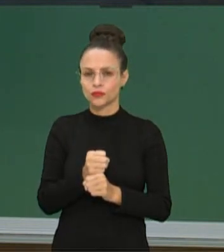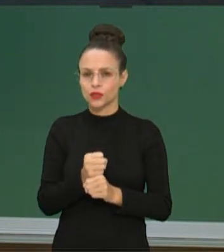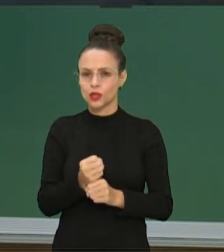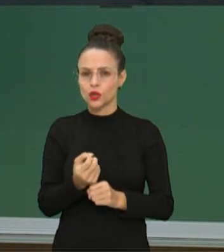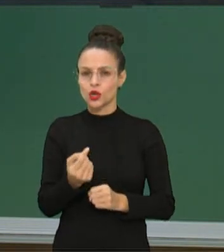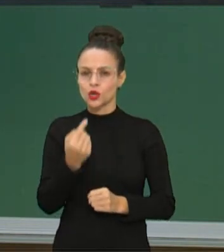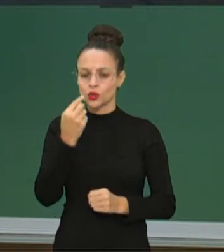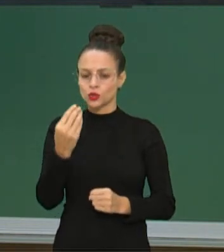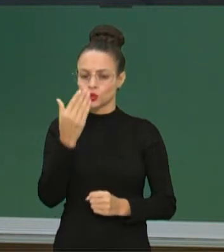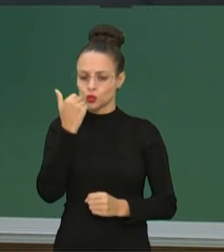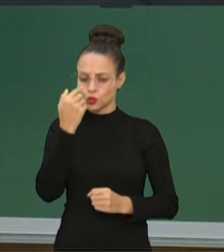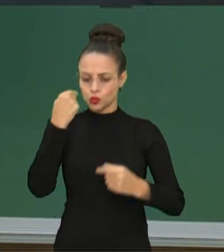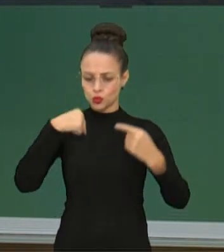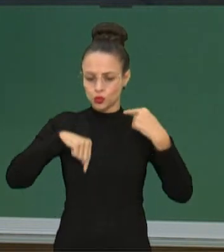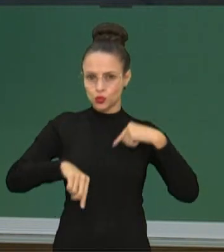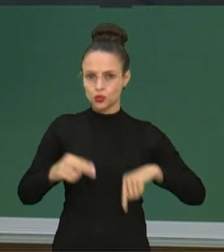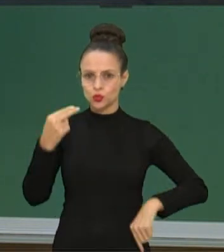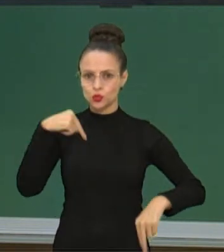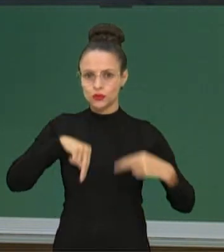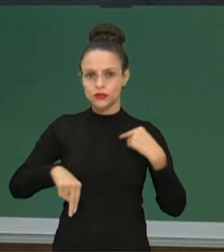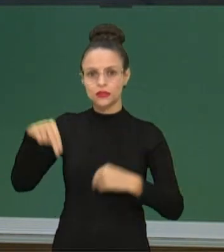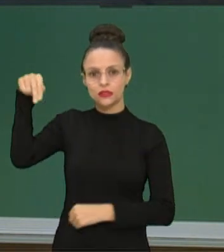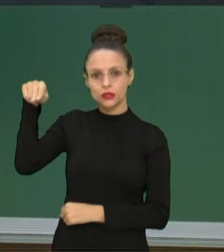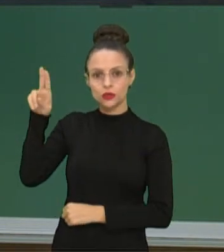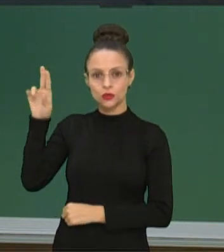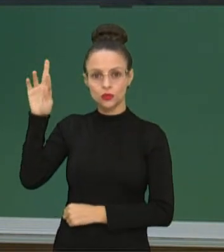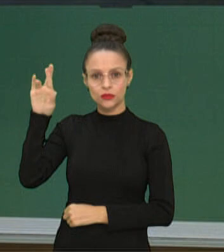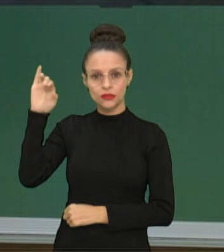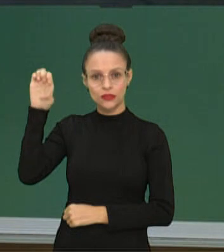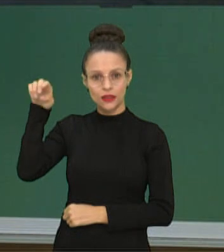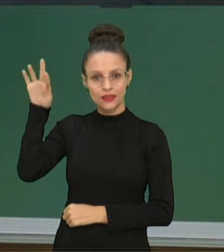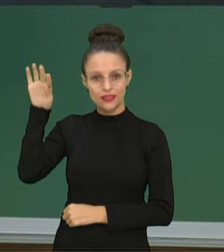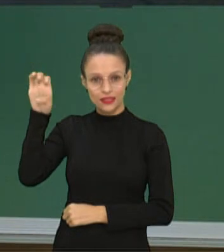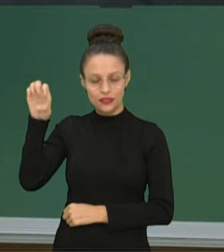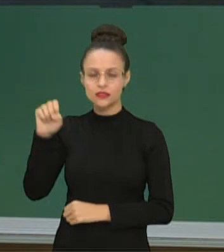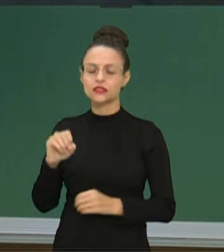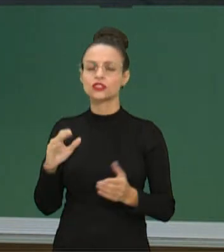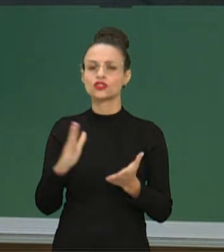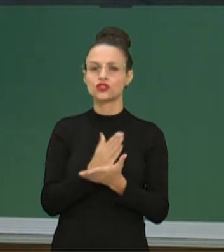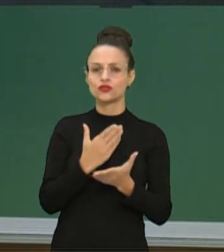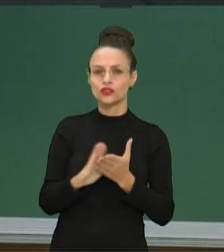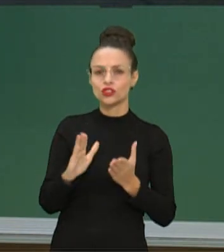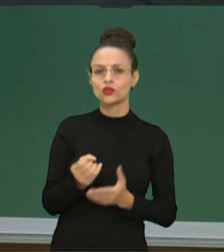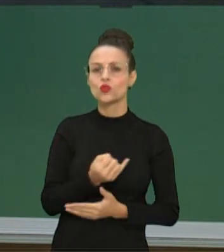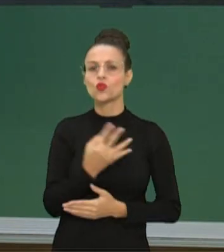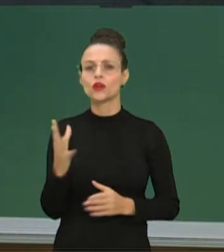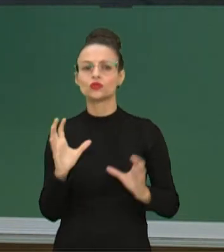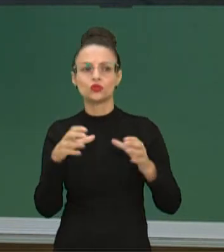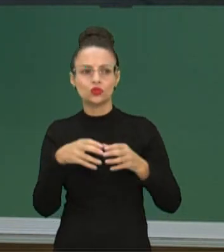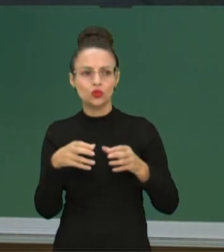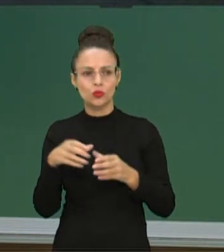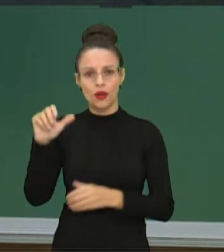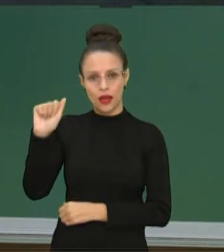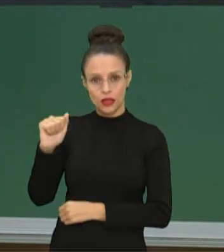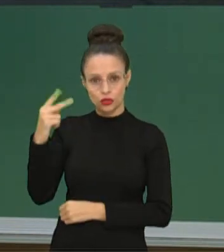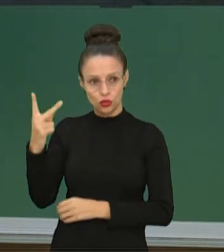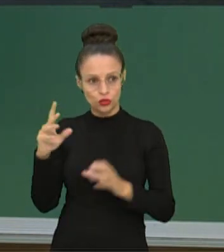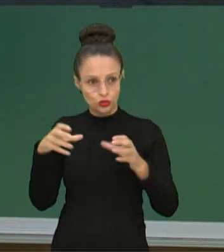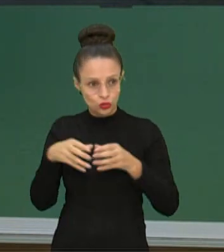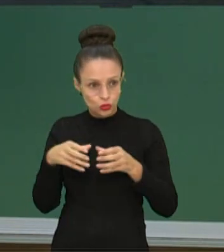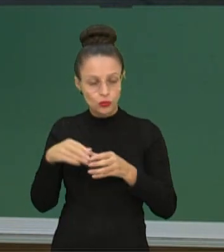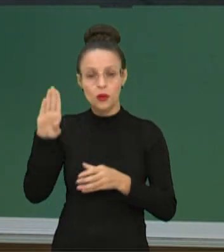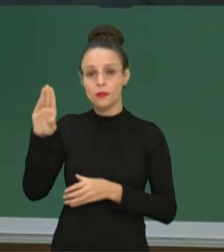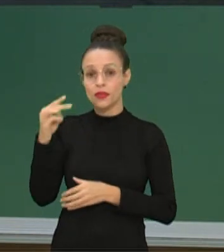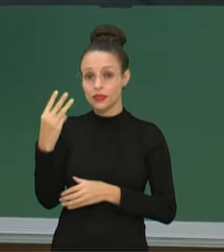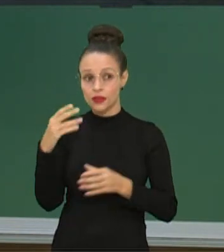divididos em letra A, 2 grupos. Letra B, 3 grupos. Letra C,